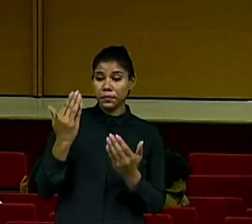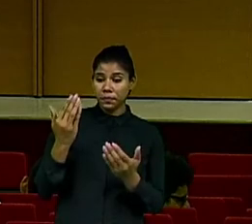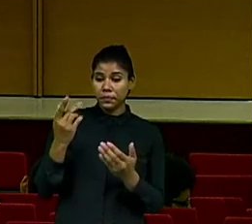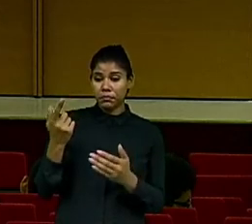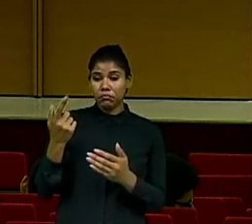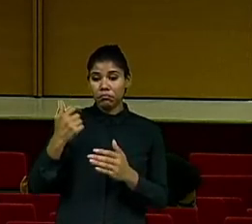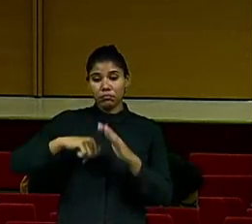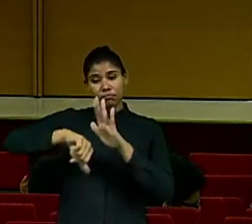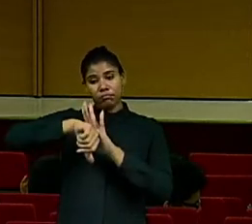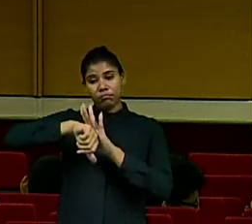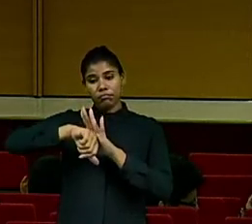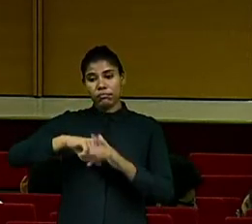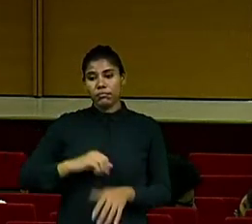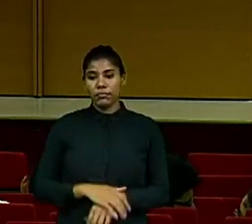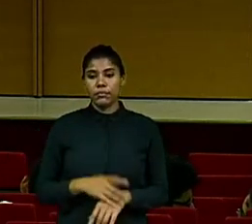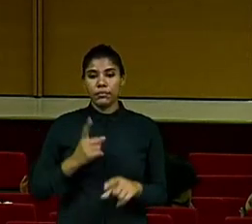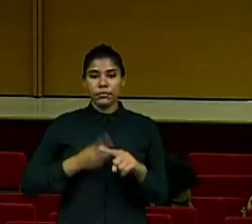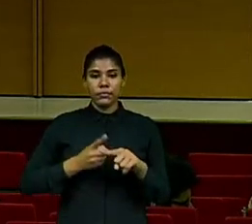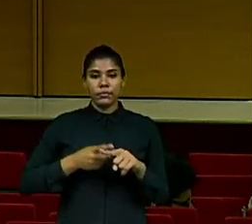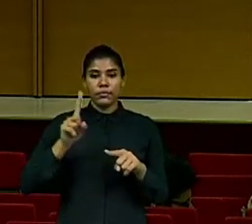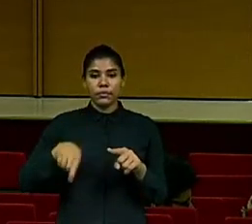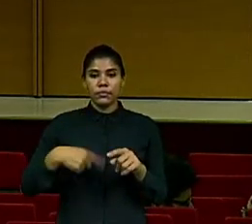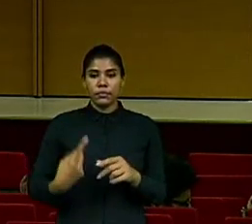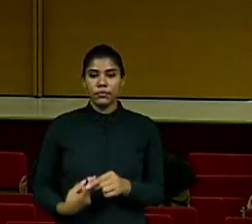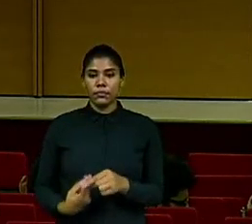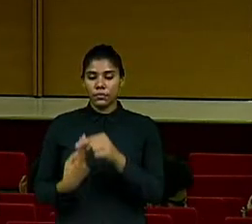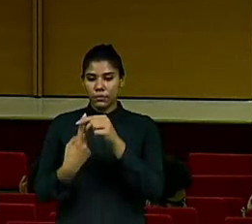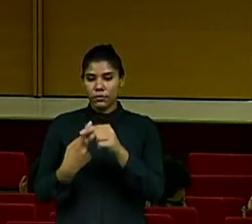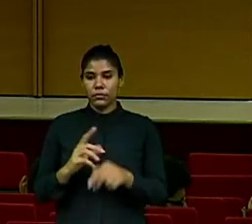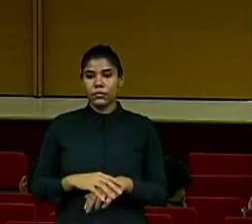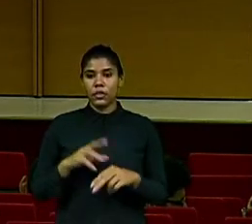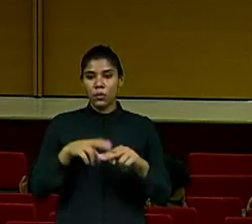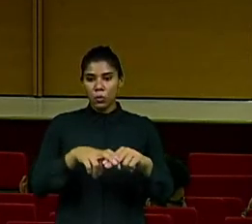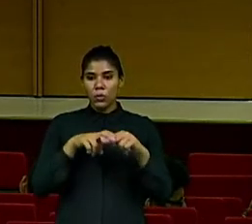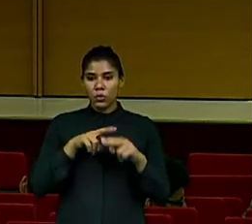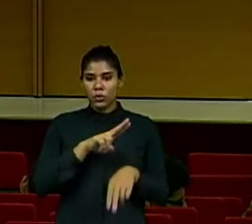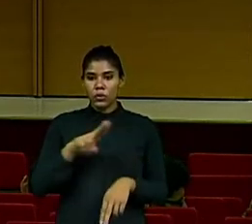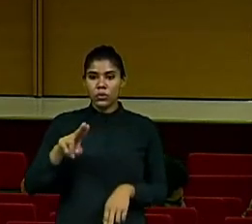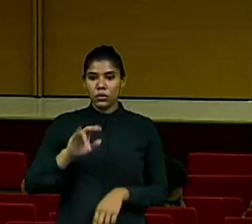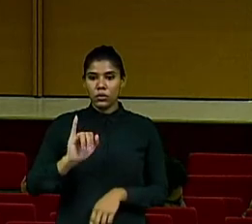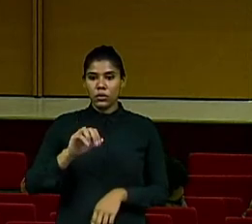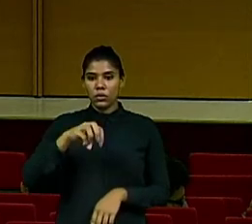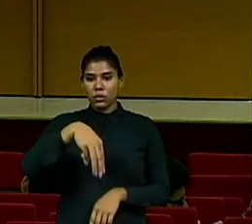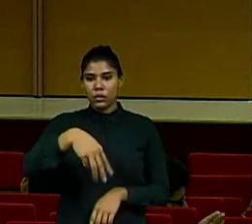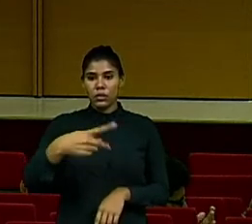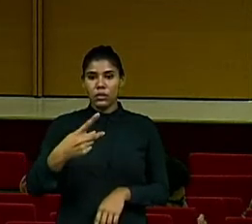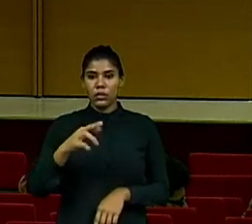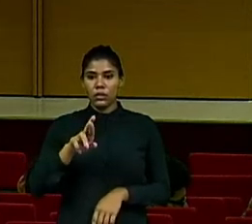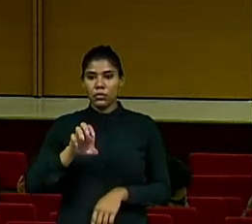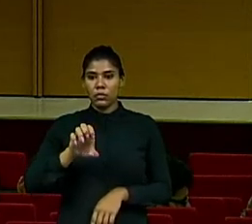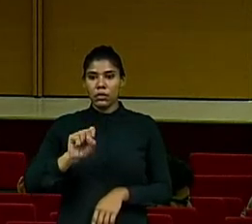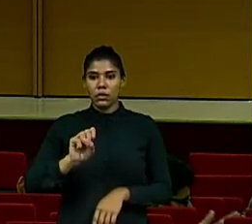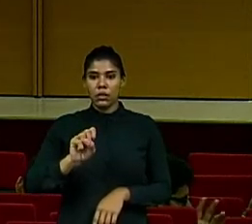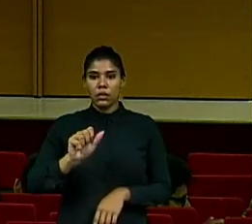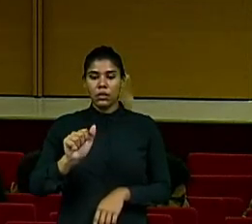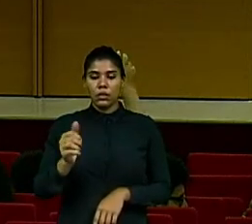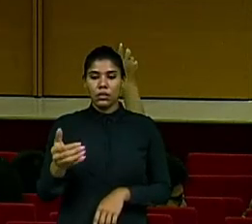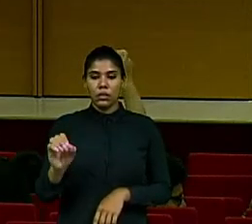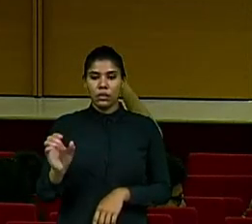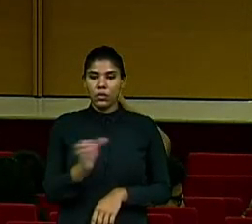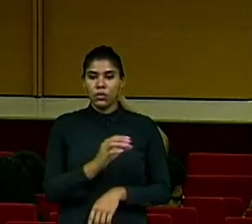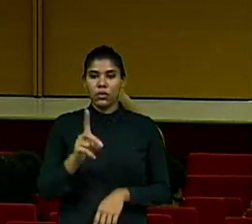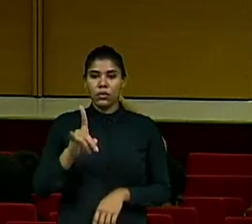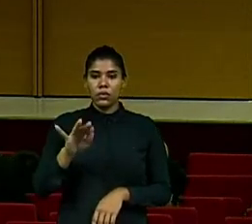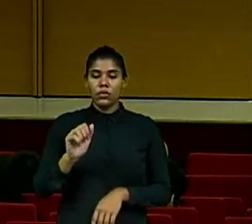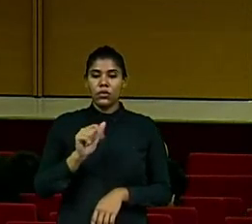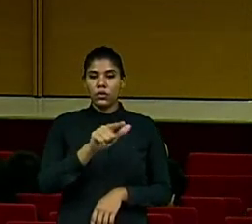crime porque isso aqui é único nome é impressão digital do DNA assim como a impressão digital da